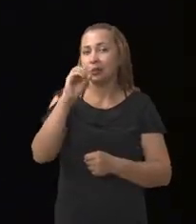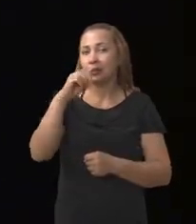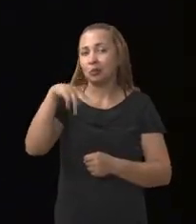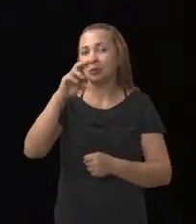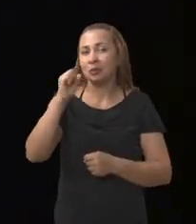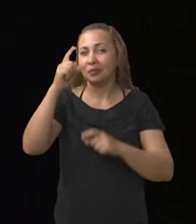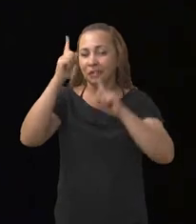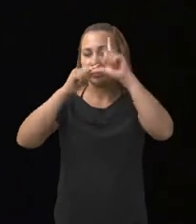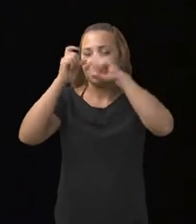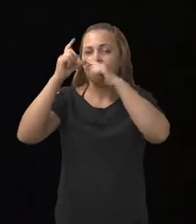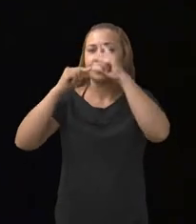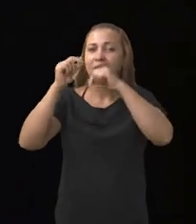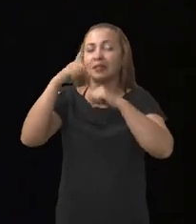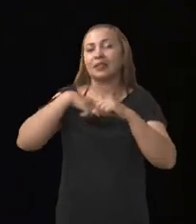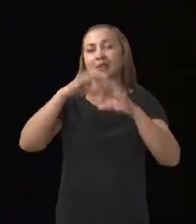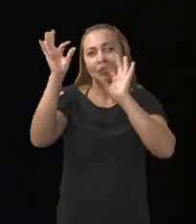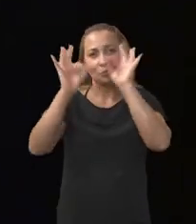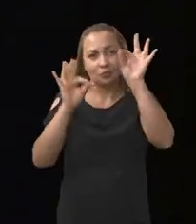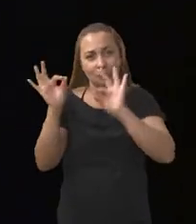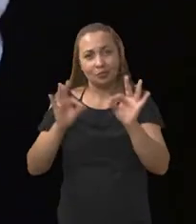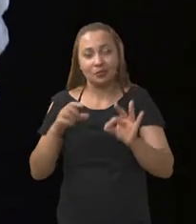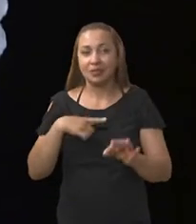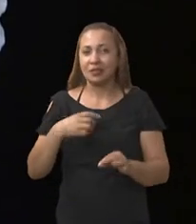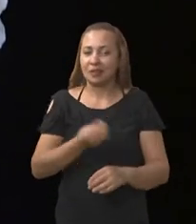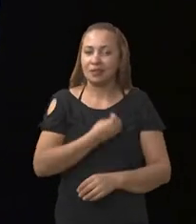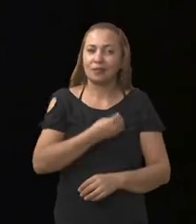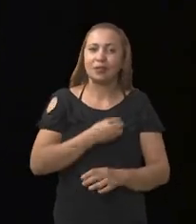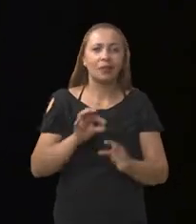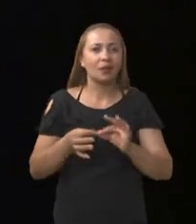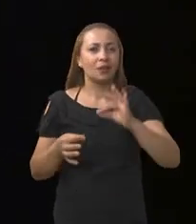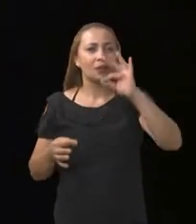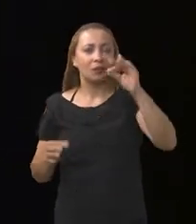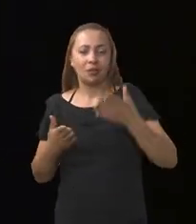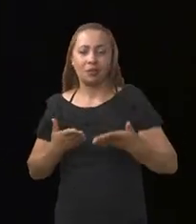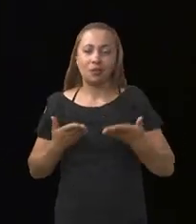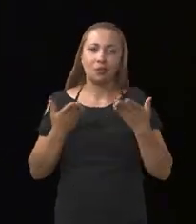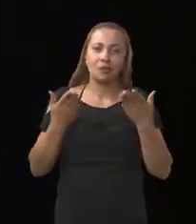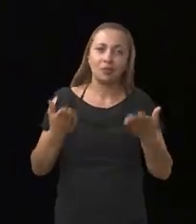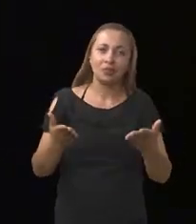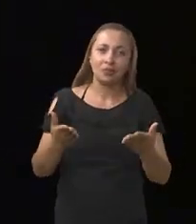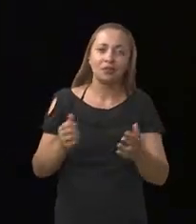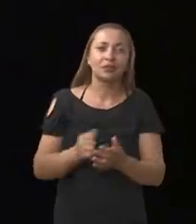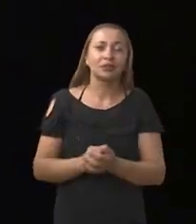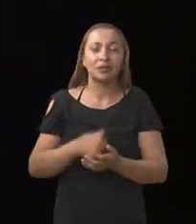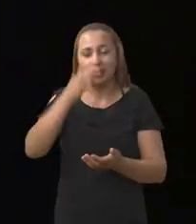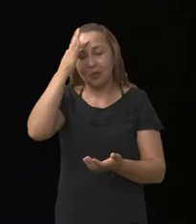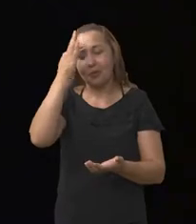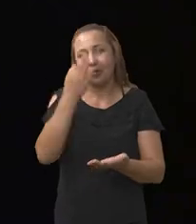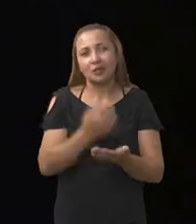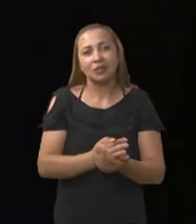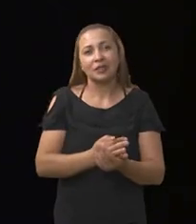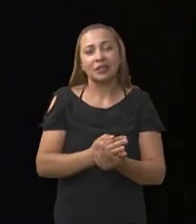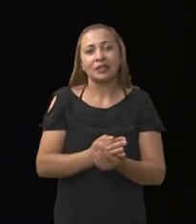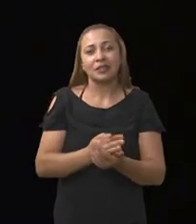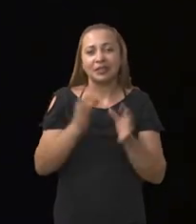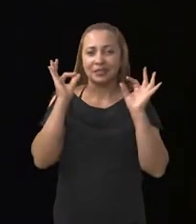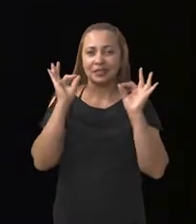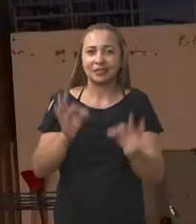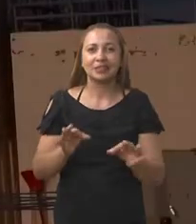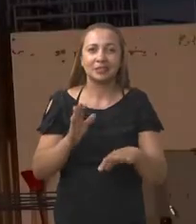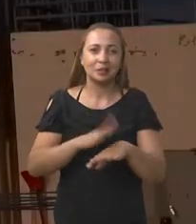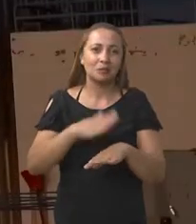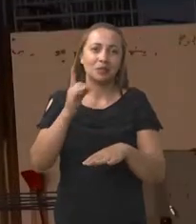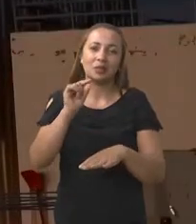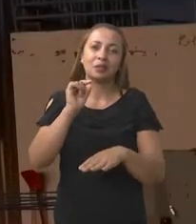exatamente você ter calibradores que tem um vida longa e que ofereça uma confiabilidade e precisão